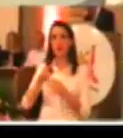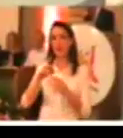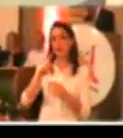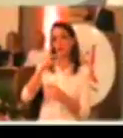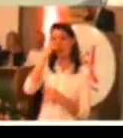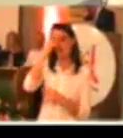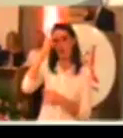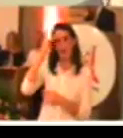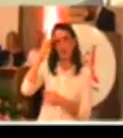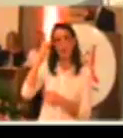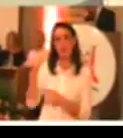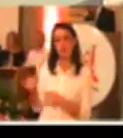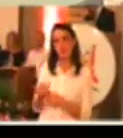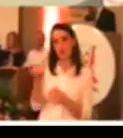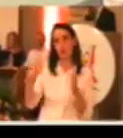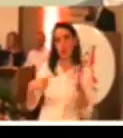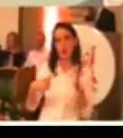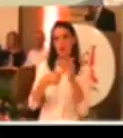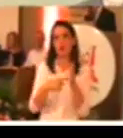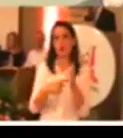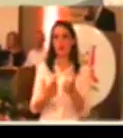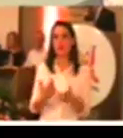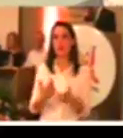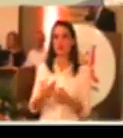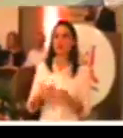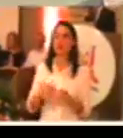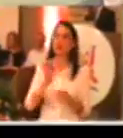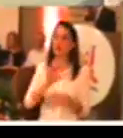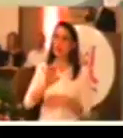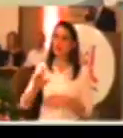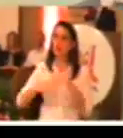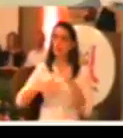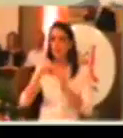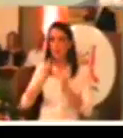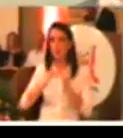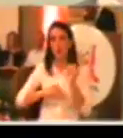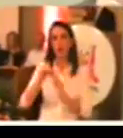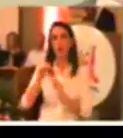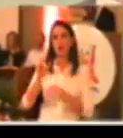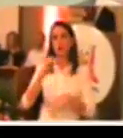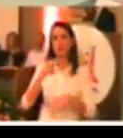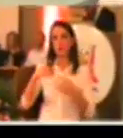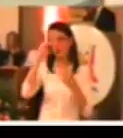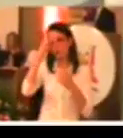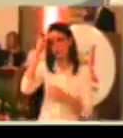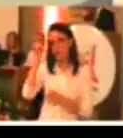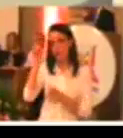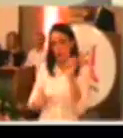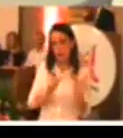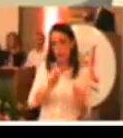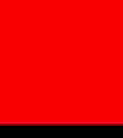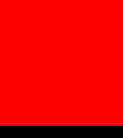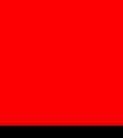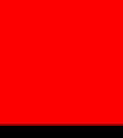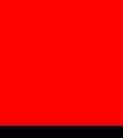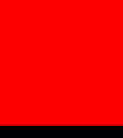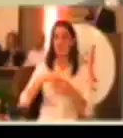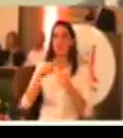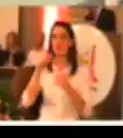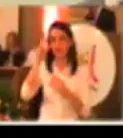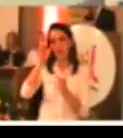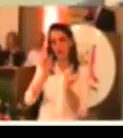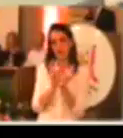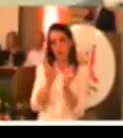este é um objetivo importantíssimo, a qualificação, a capacitação do corpo de servidores do